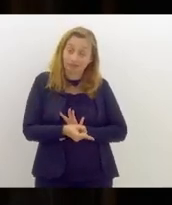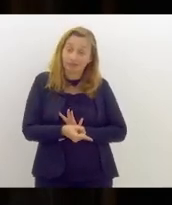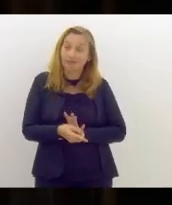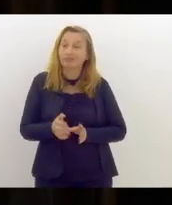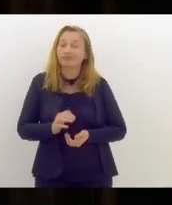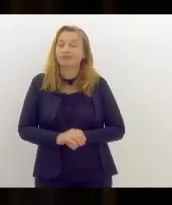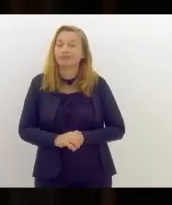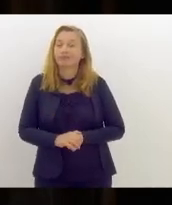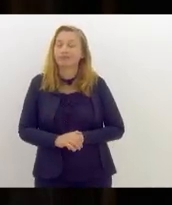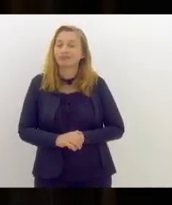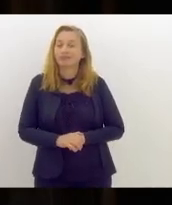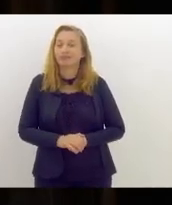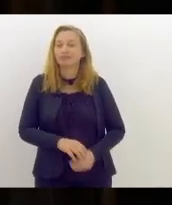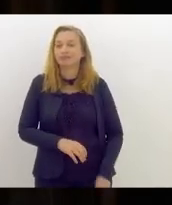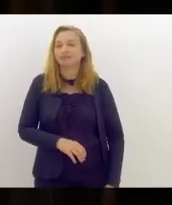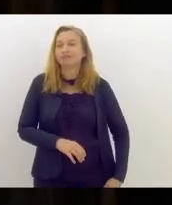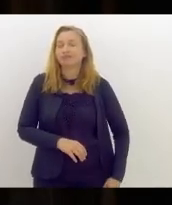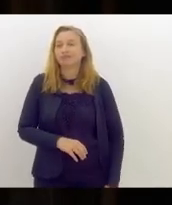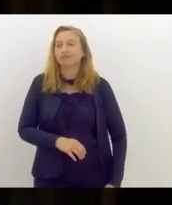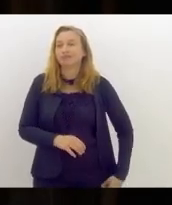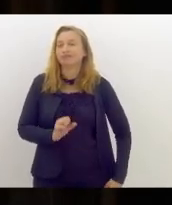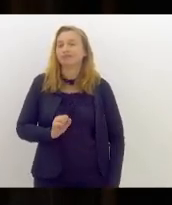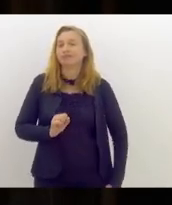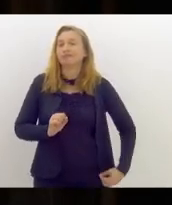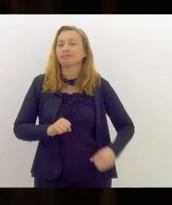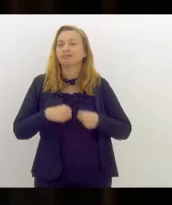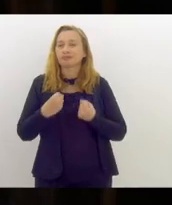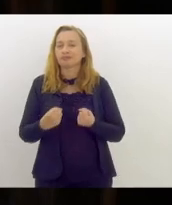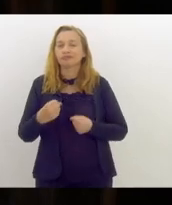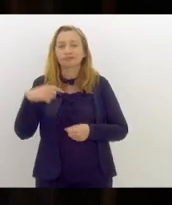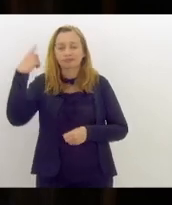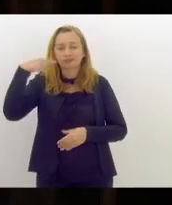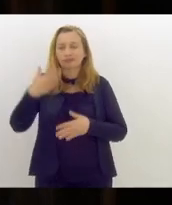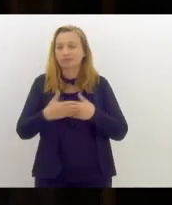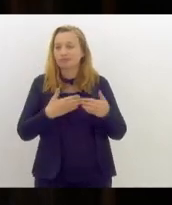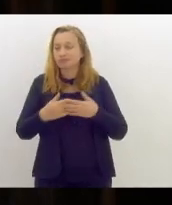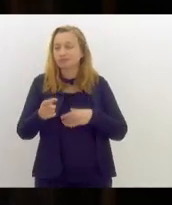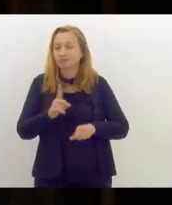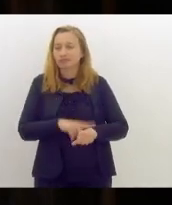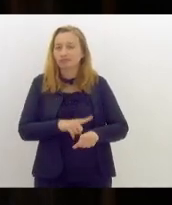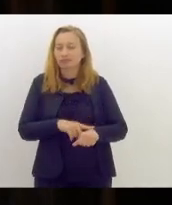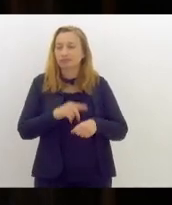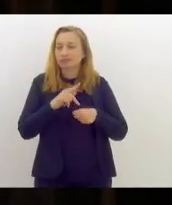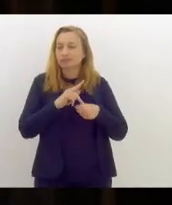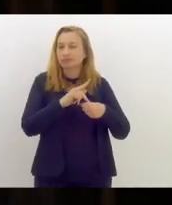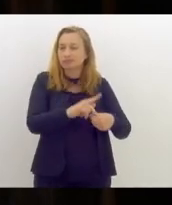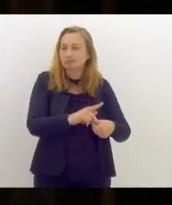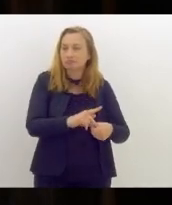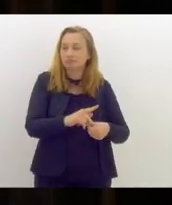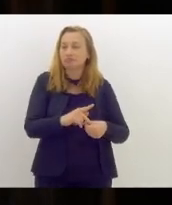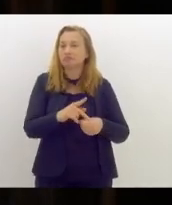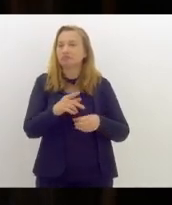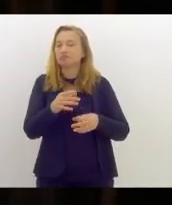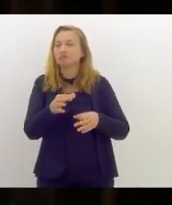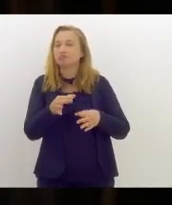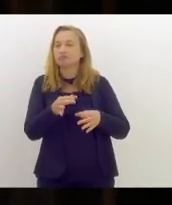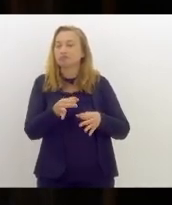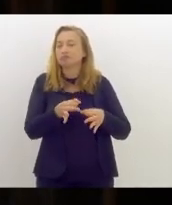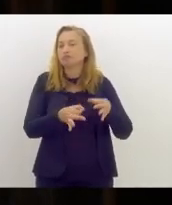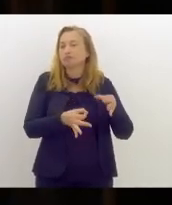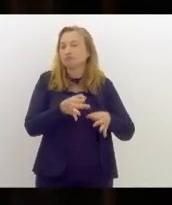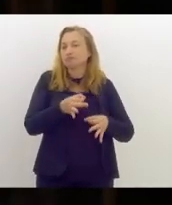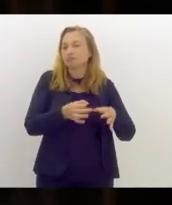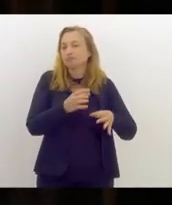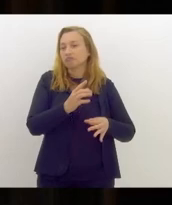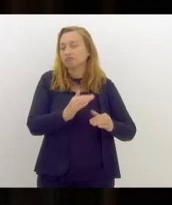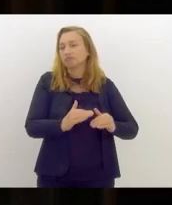e e defendo os advogados em qualquer função que ele esteja seja procurador seja Desembargador seja Ministro